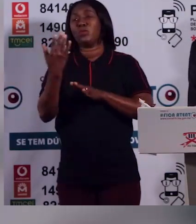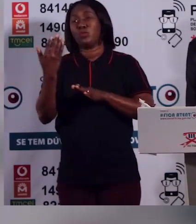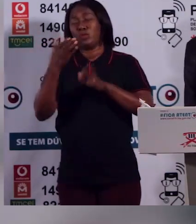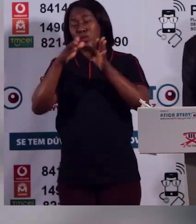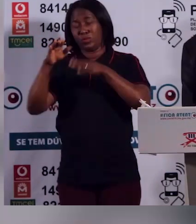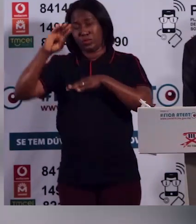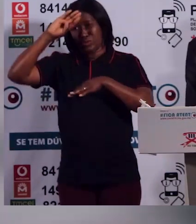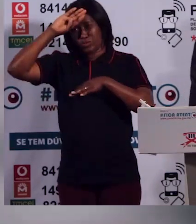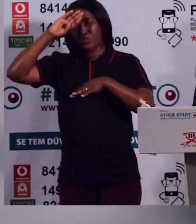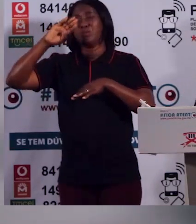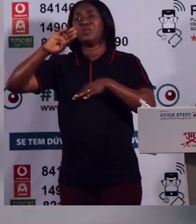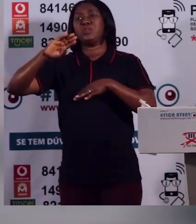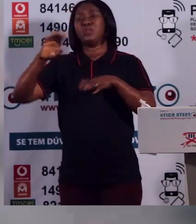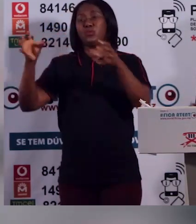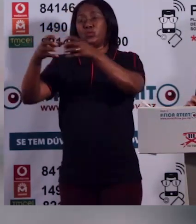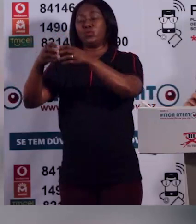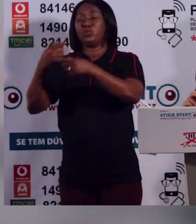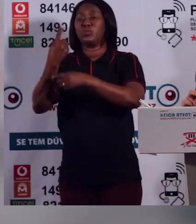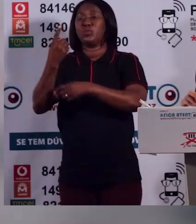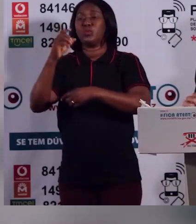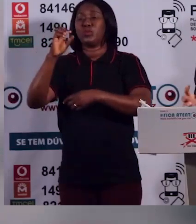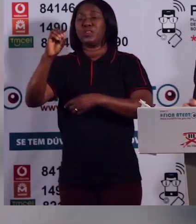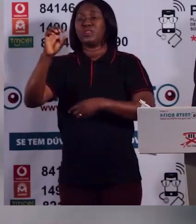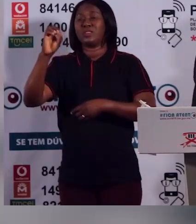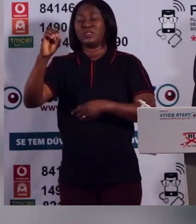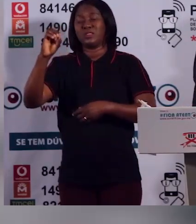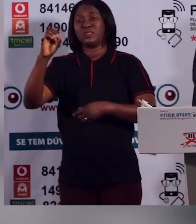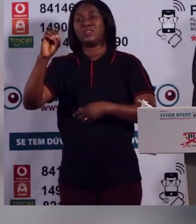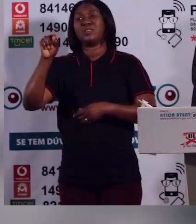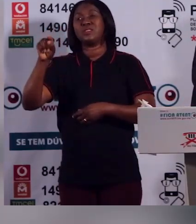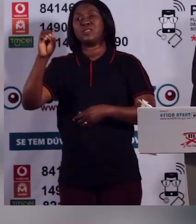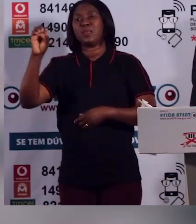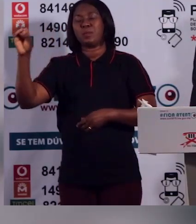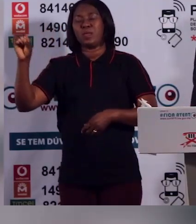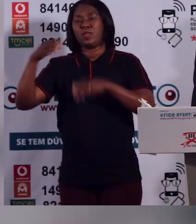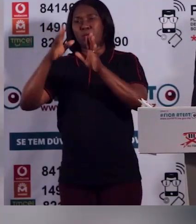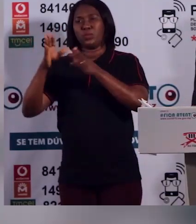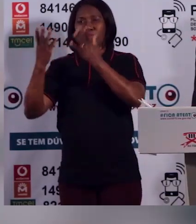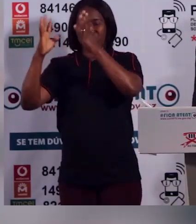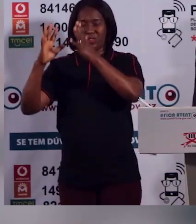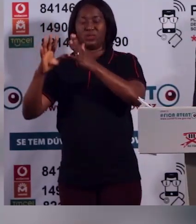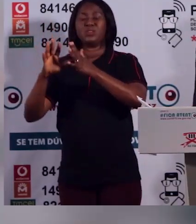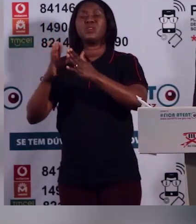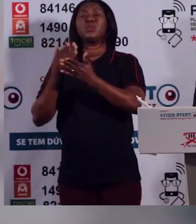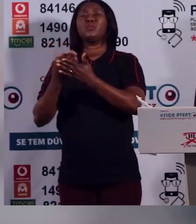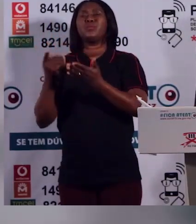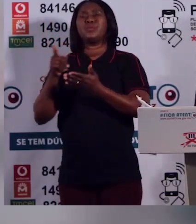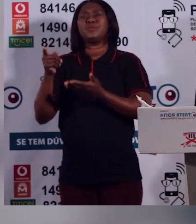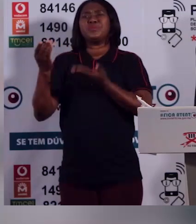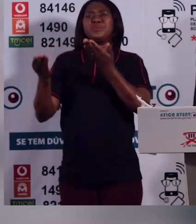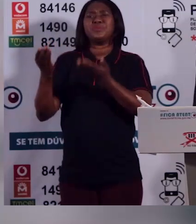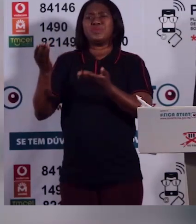por 100 mil habitantes. Por que é que nós fazemos isto? Moçambique tem uma população que é maioritariamente jovem,